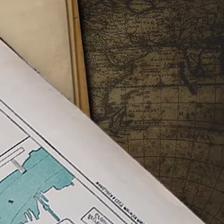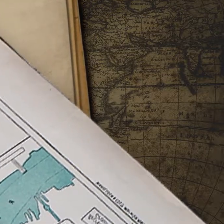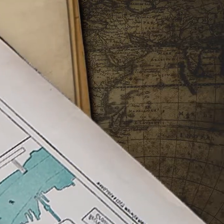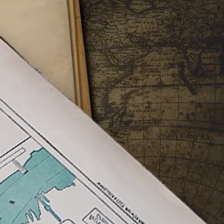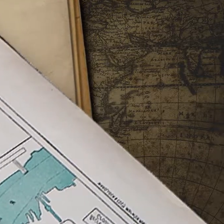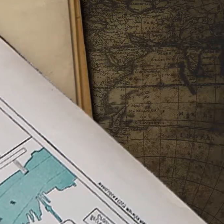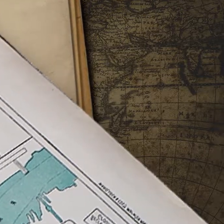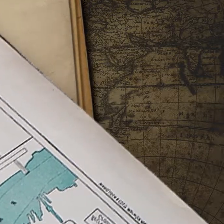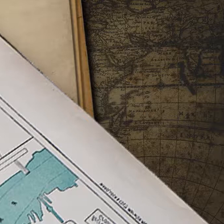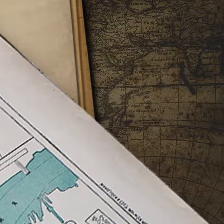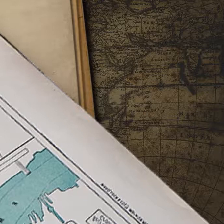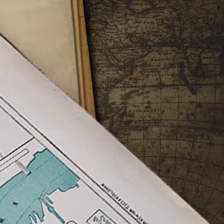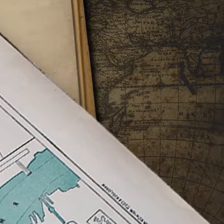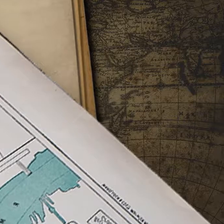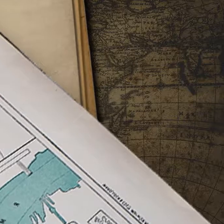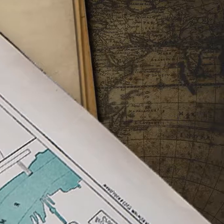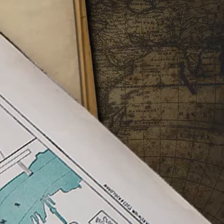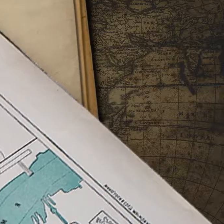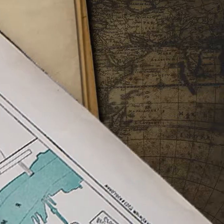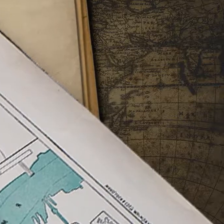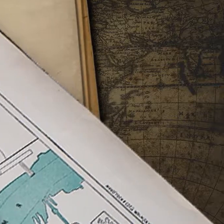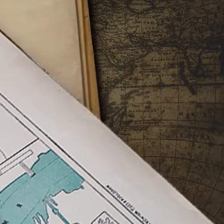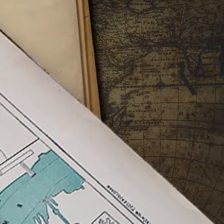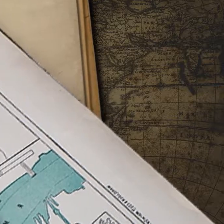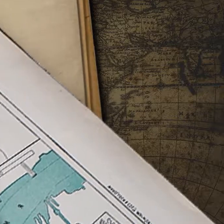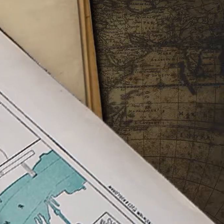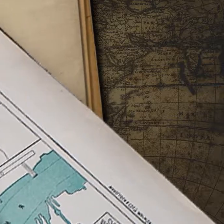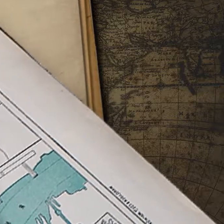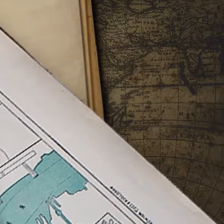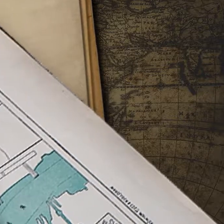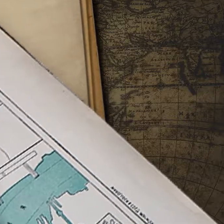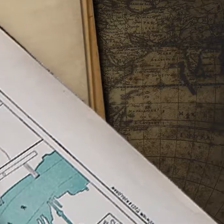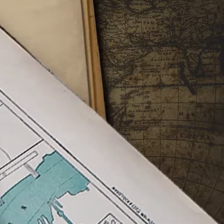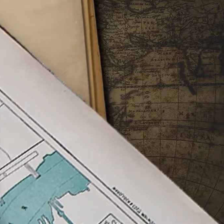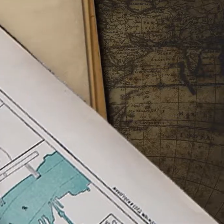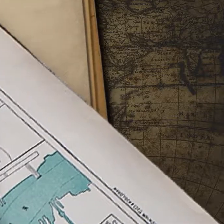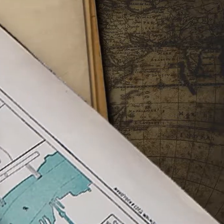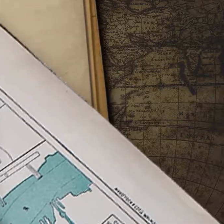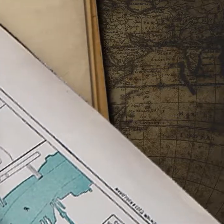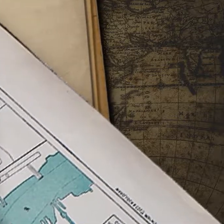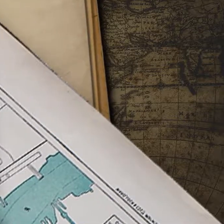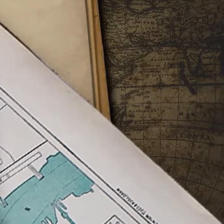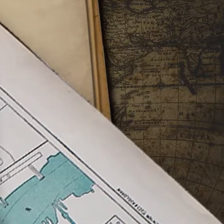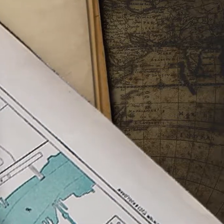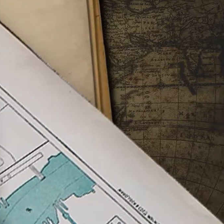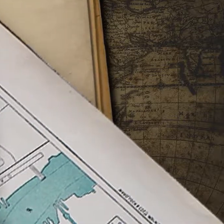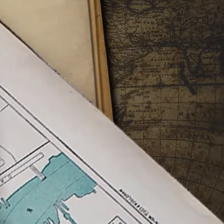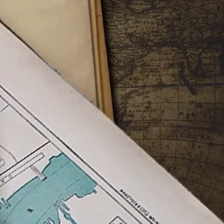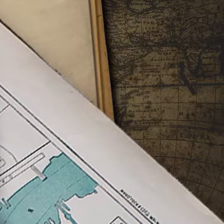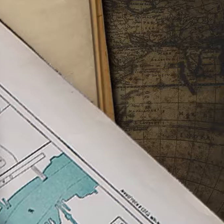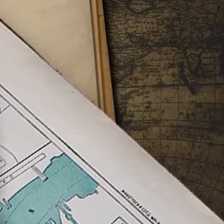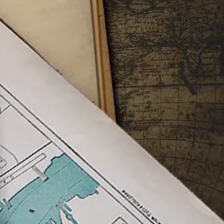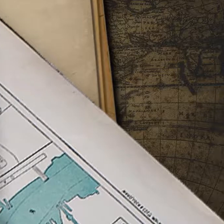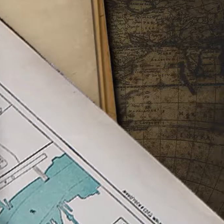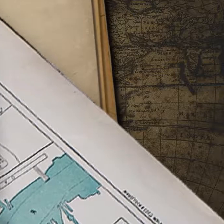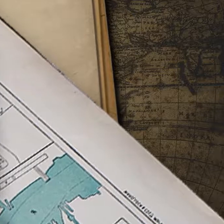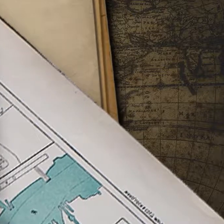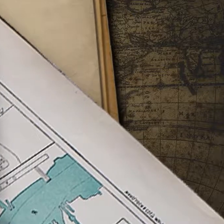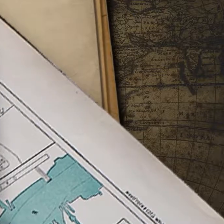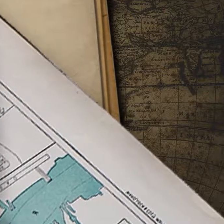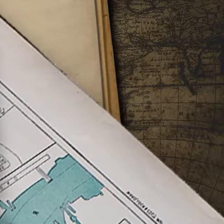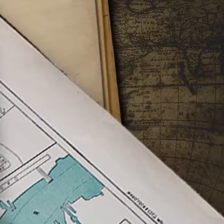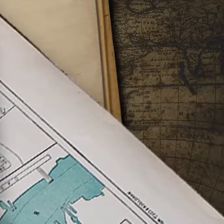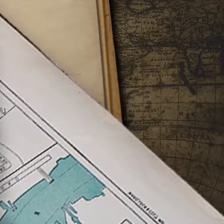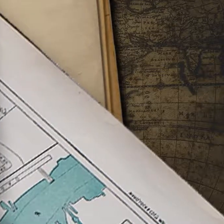lado, vestindo uma blusa de mangas compridas e abotoada até o pescoço, uma saia longa e os cabelos presos.